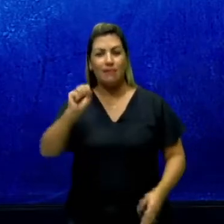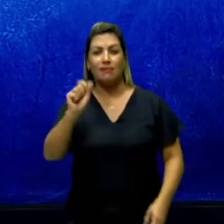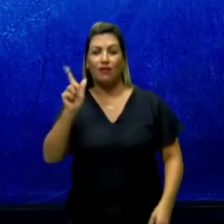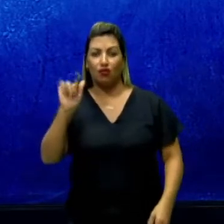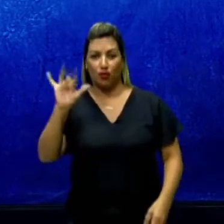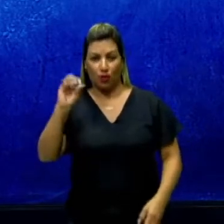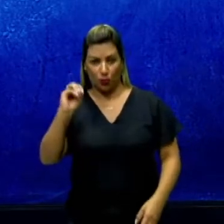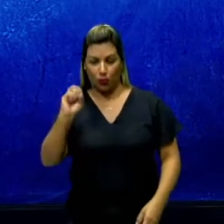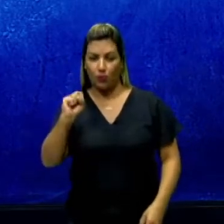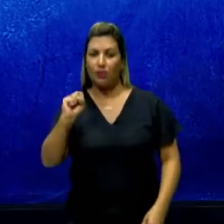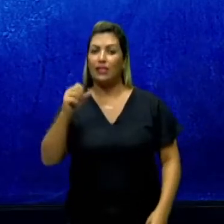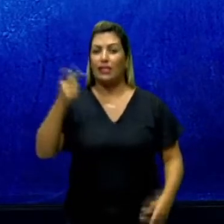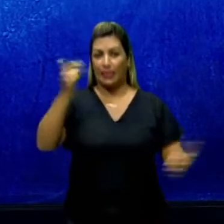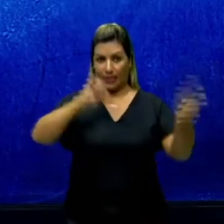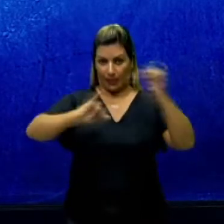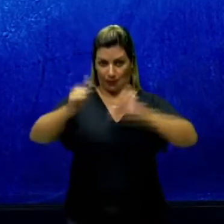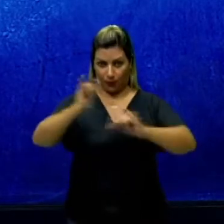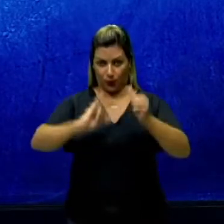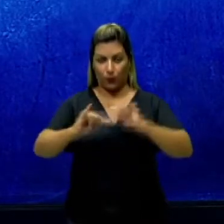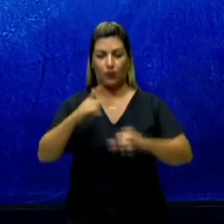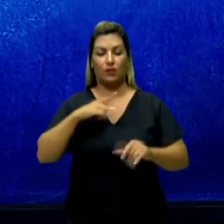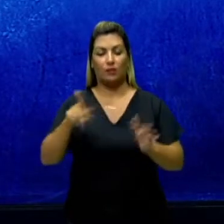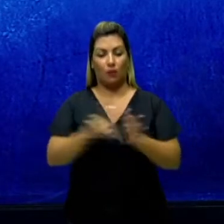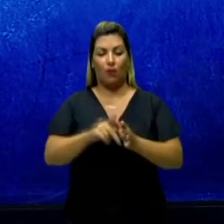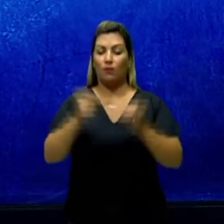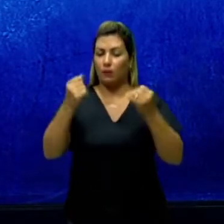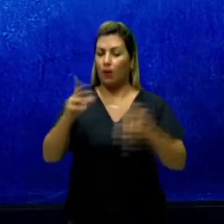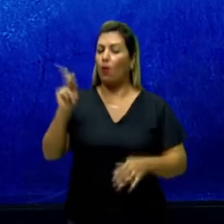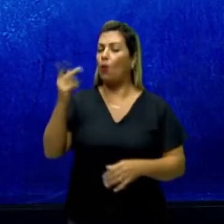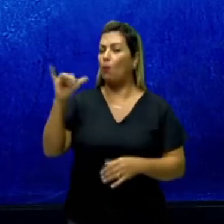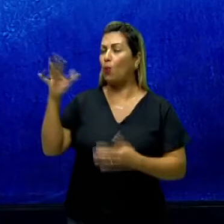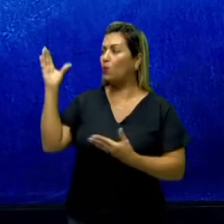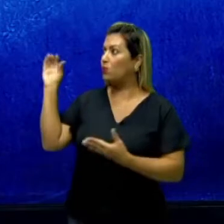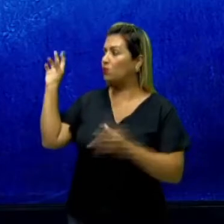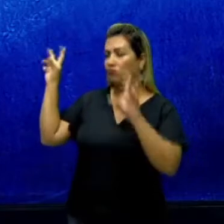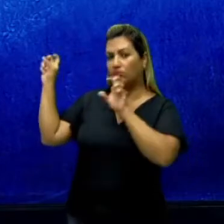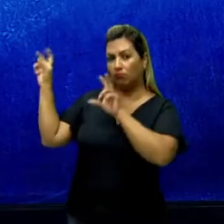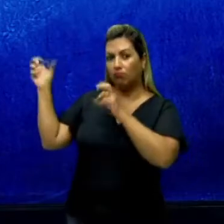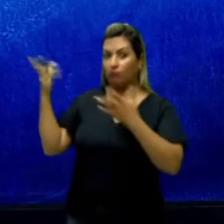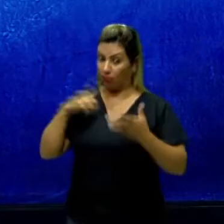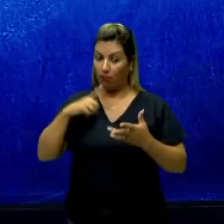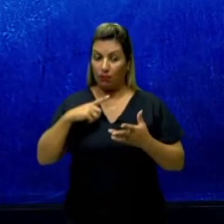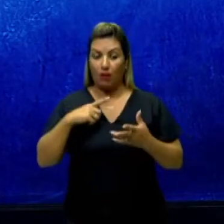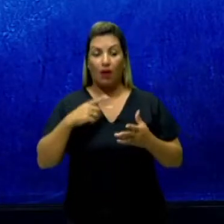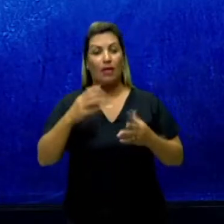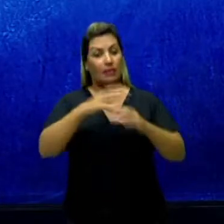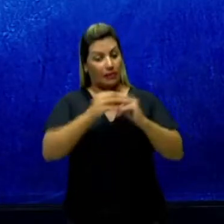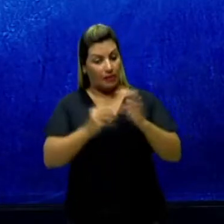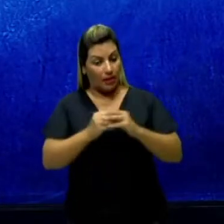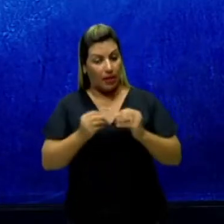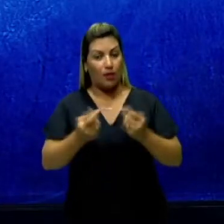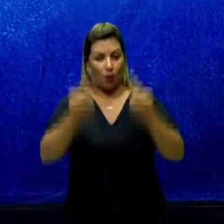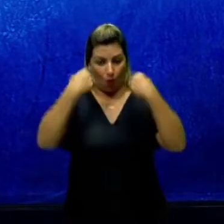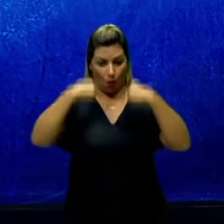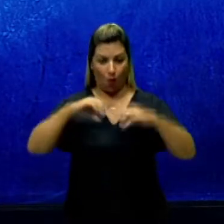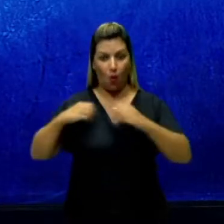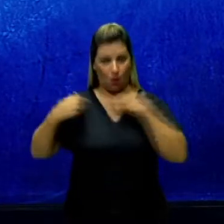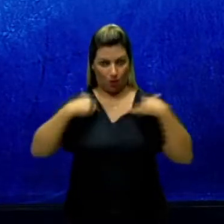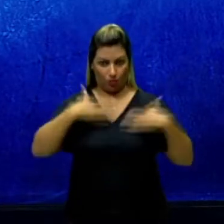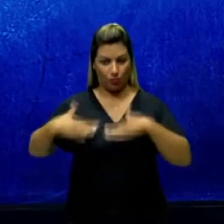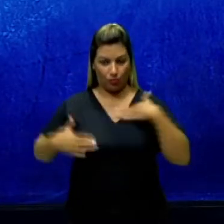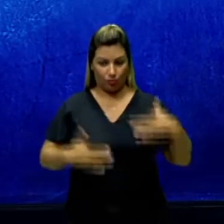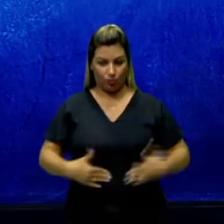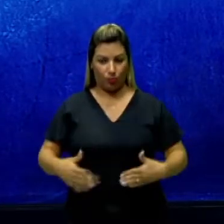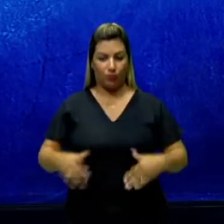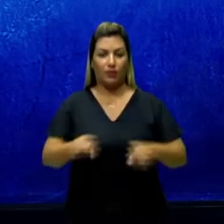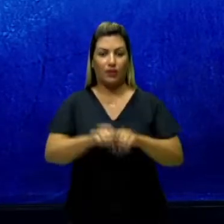químicos. Vamos falar dos nossos hormônios. Os nossos hormônios atuam em células, atuam em órgãos e também atuam